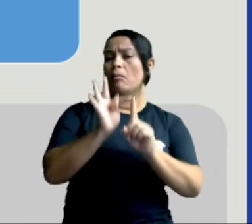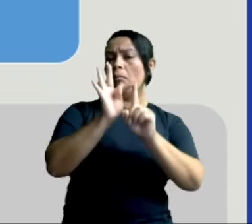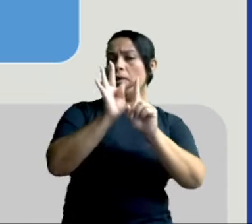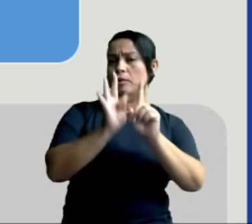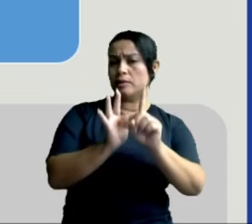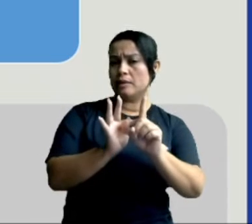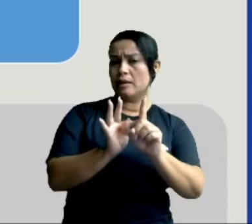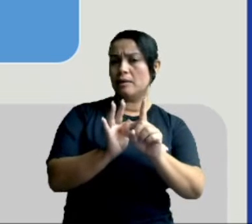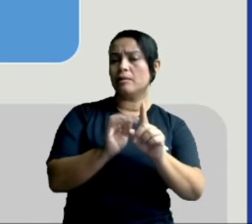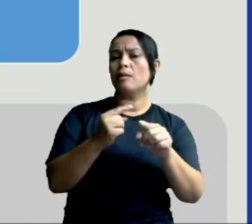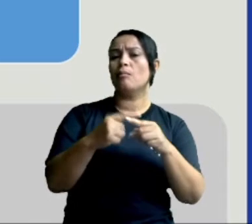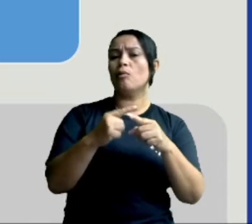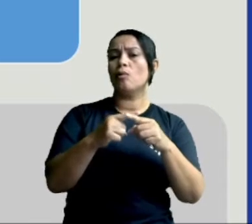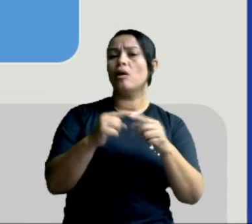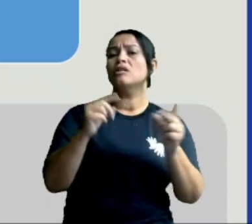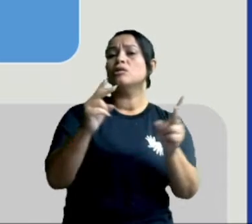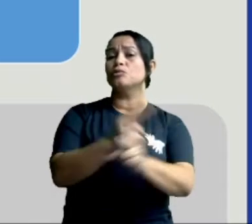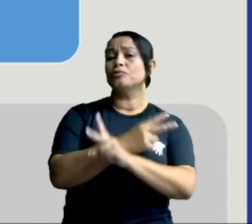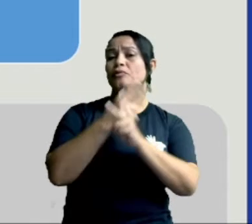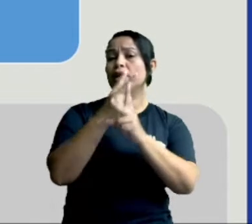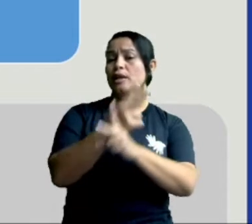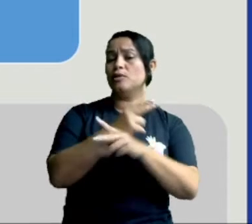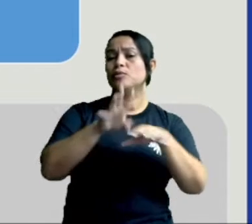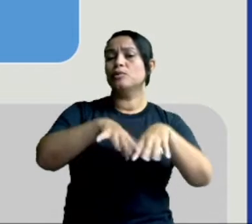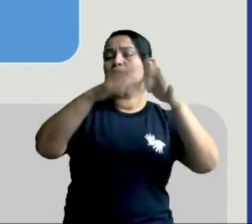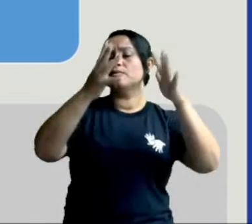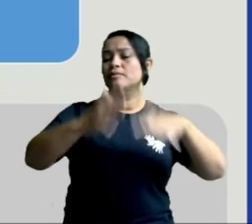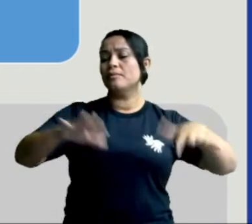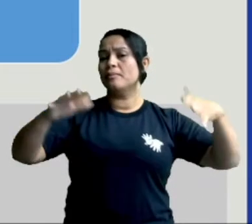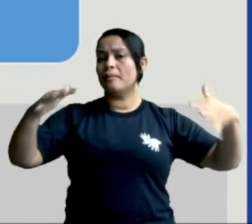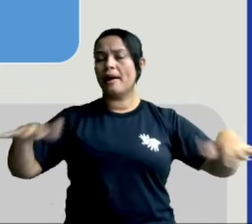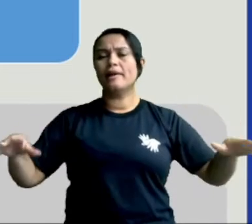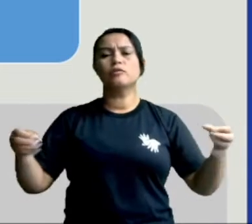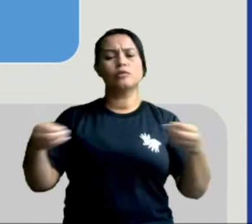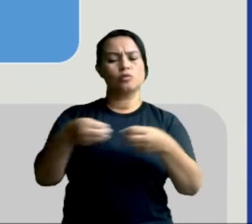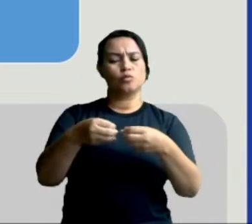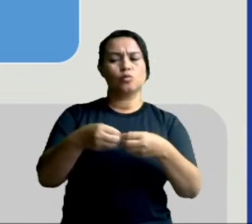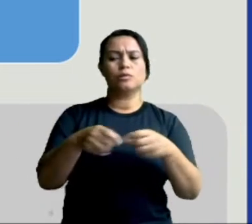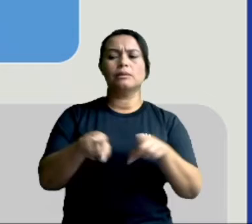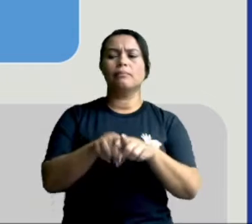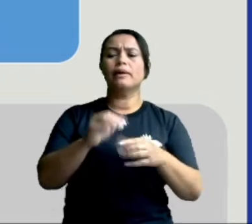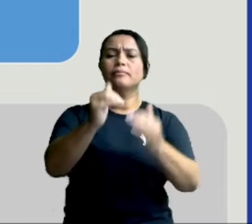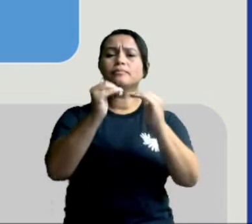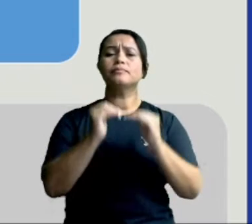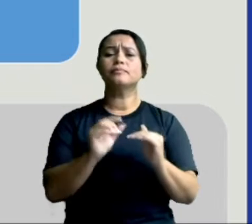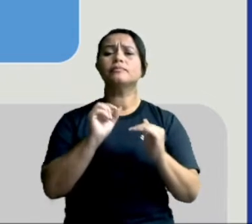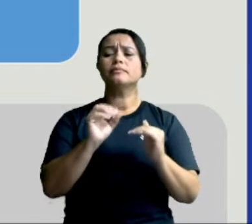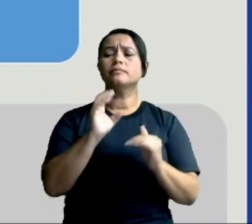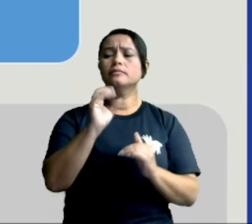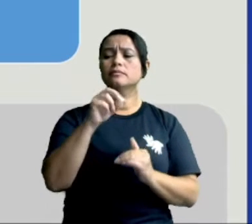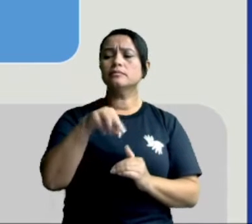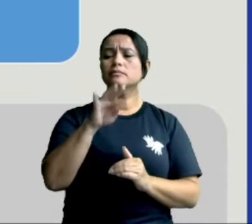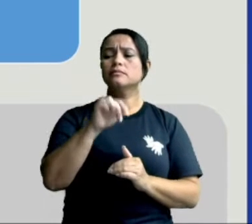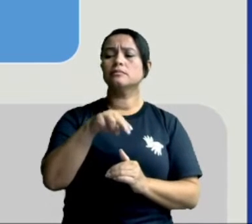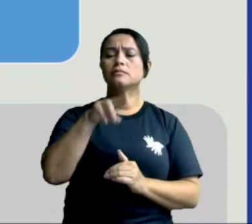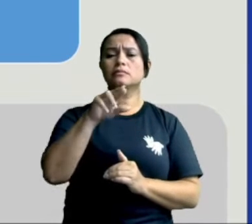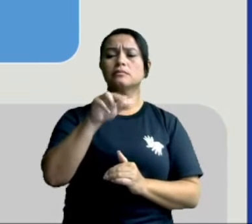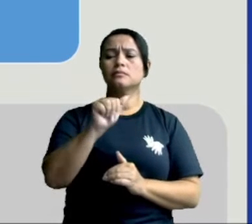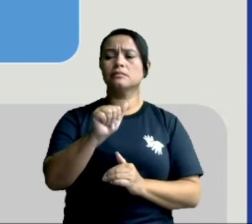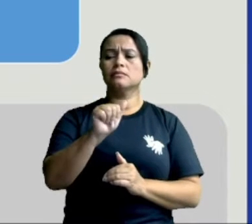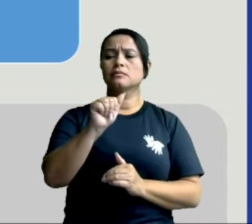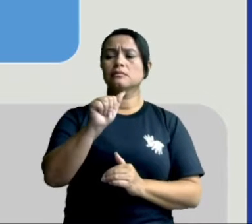diminuída Graças aos mares e oceanos né a continentalidade e o que é continentalidade